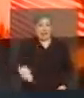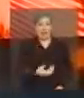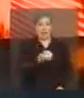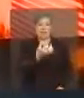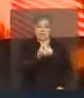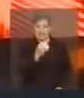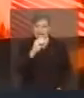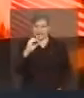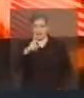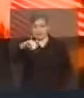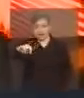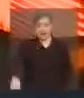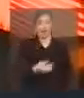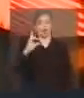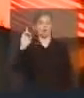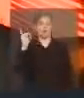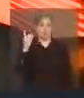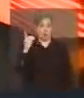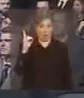1,6 trilhão de dólares.